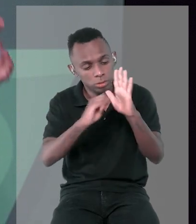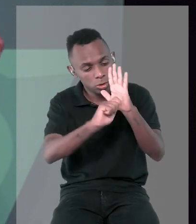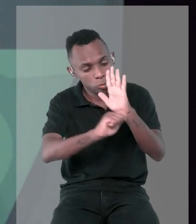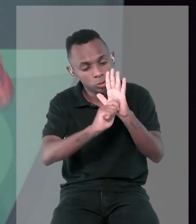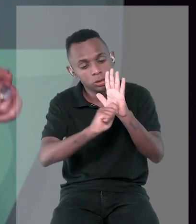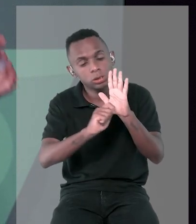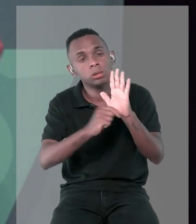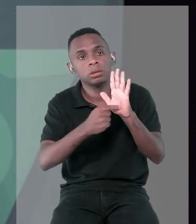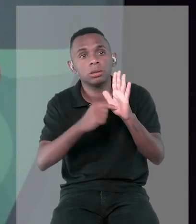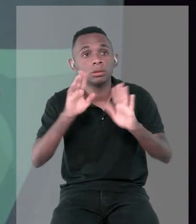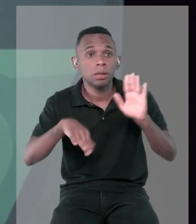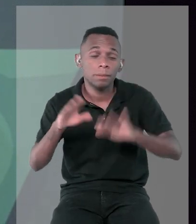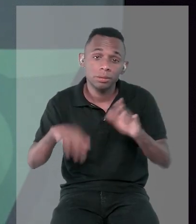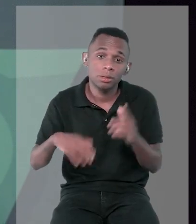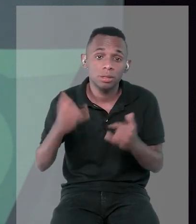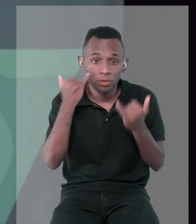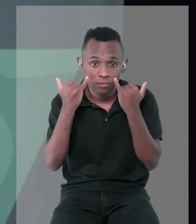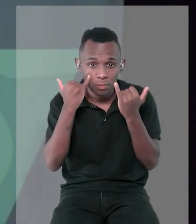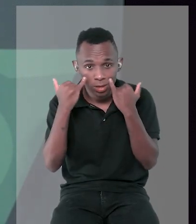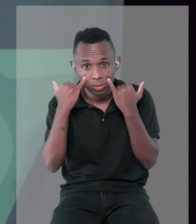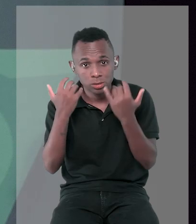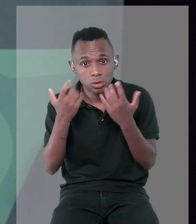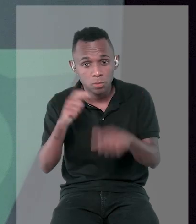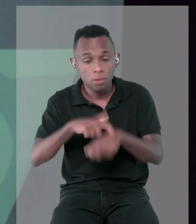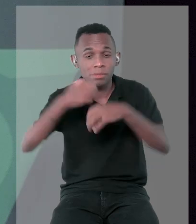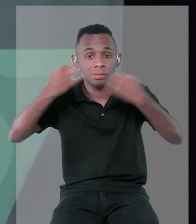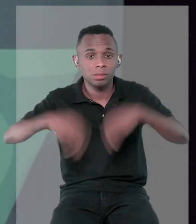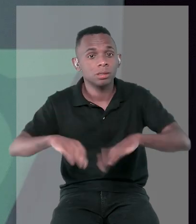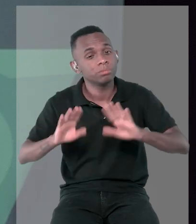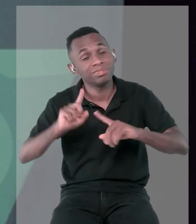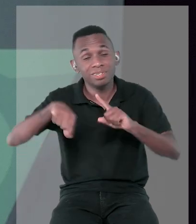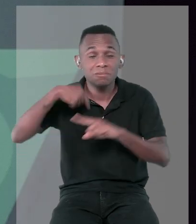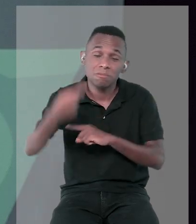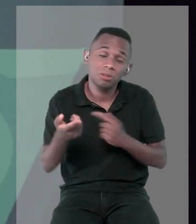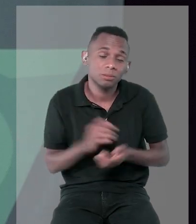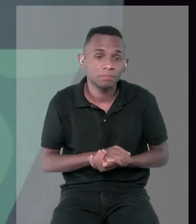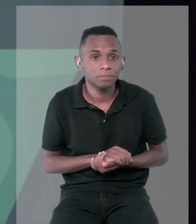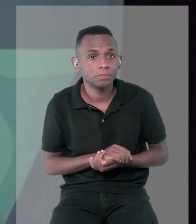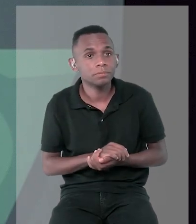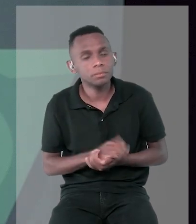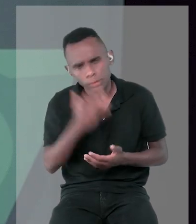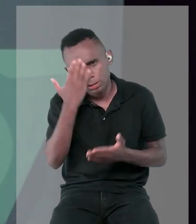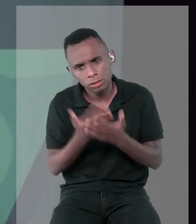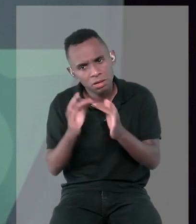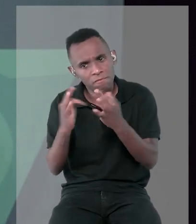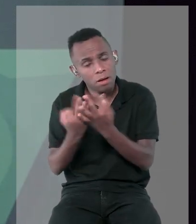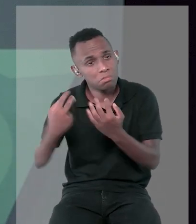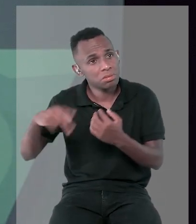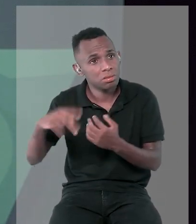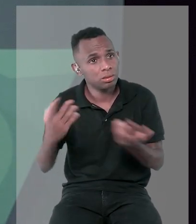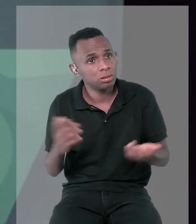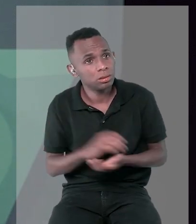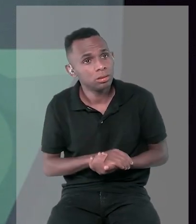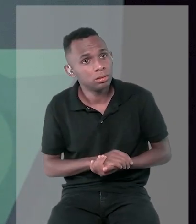Eu falei, às vezes, a gente não tem a informação que a gente quer na hora que a gente quer, ela chega depois, né? Mas eu acreditei na parente, o que eu ia